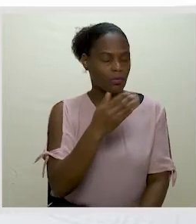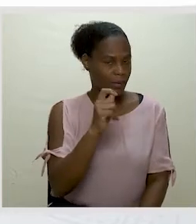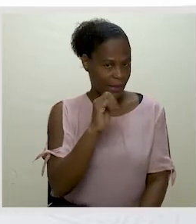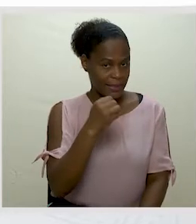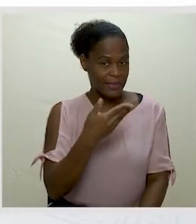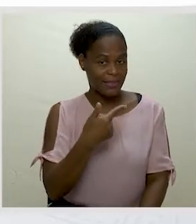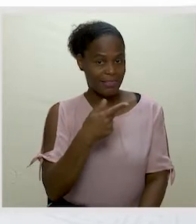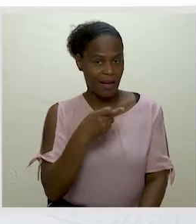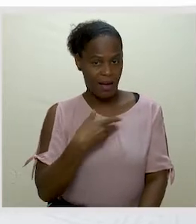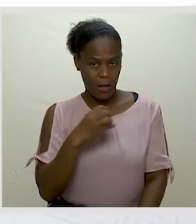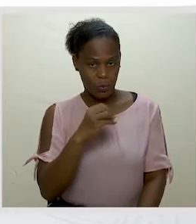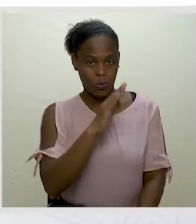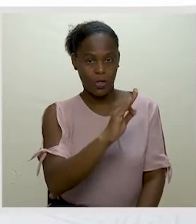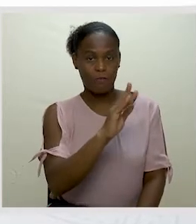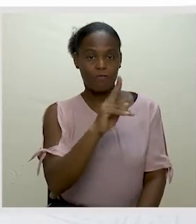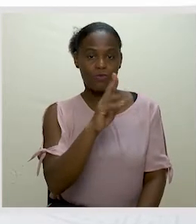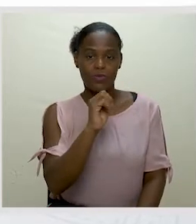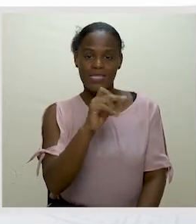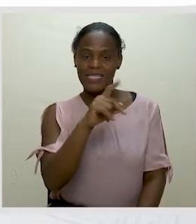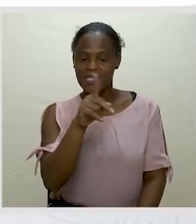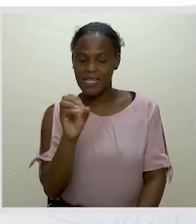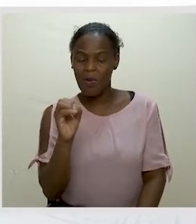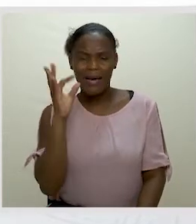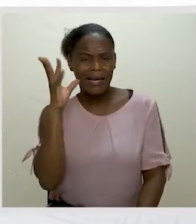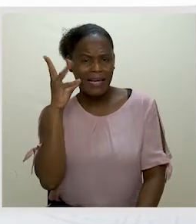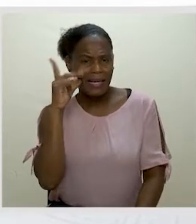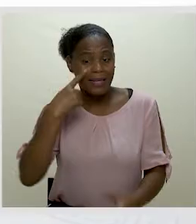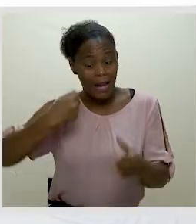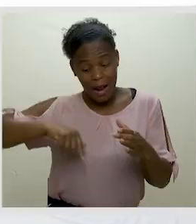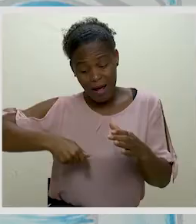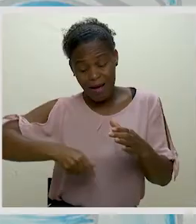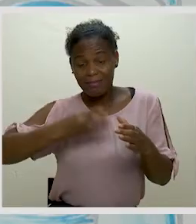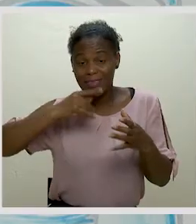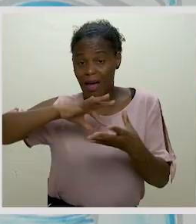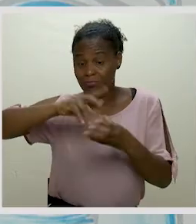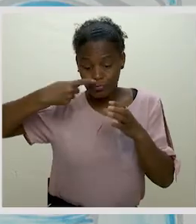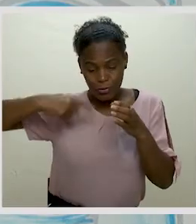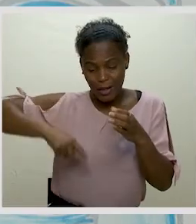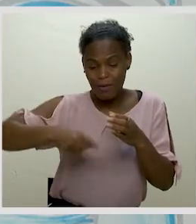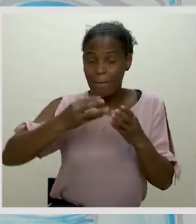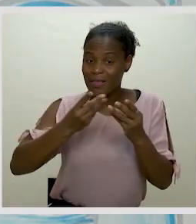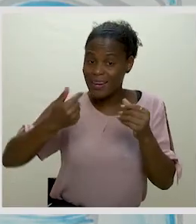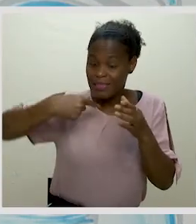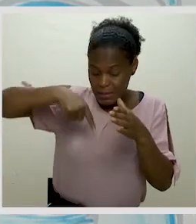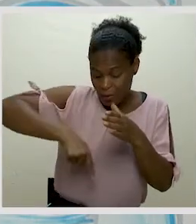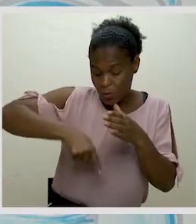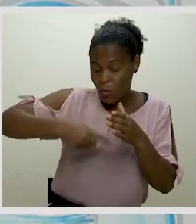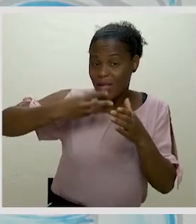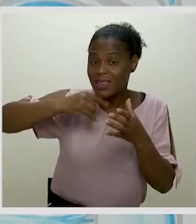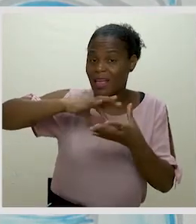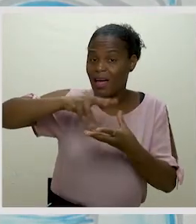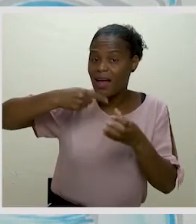não, temperaturas muito altas mesmo, no interior da Terra. Esse material, enquanto está no interior da